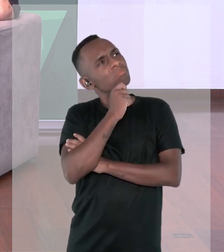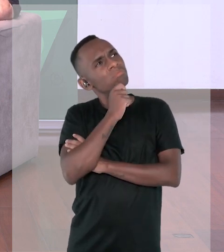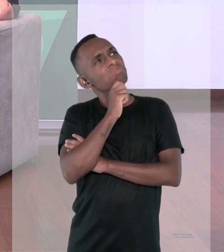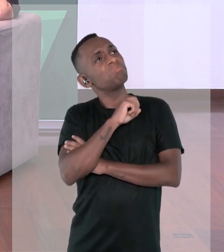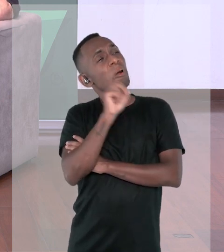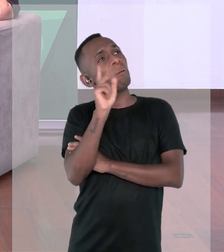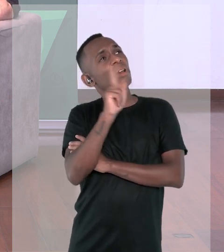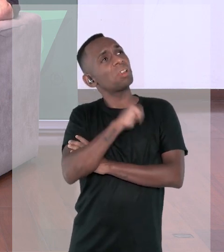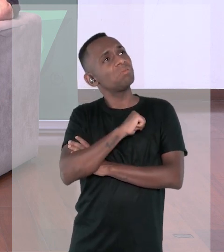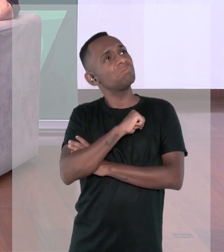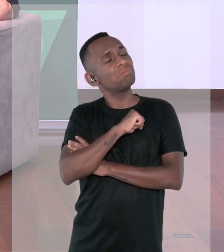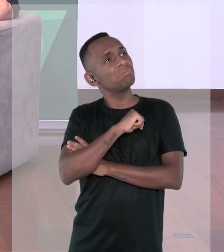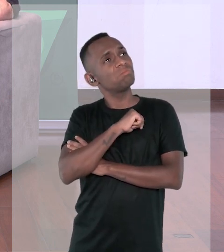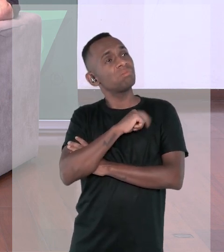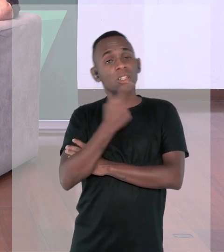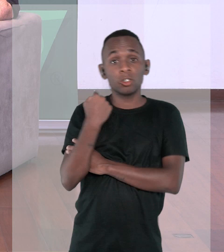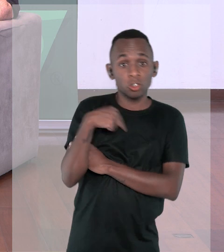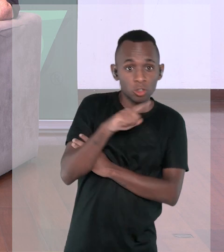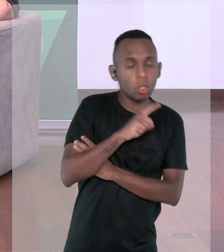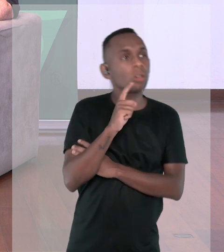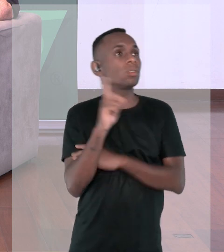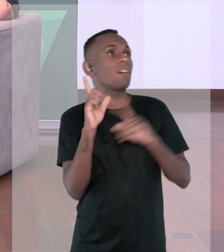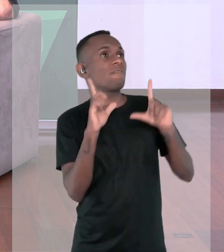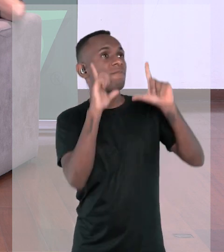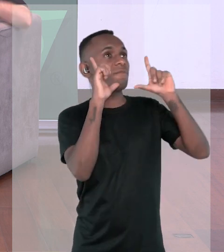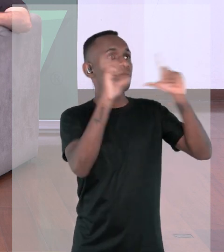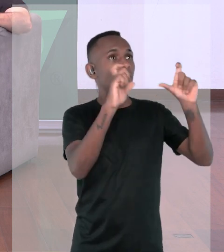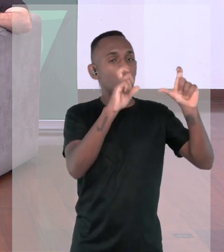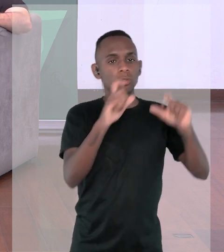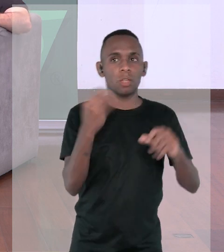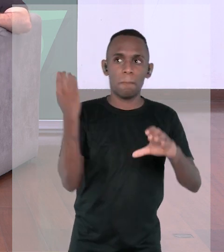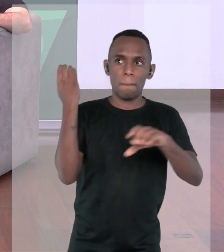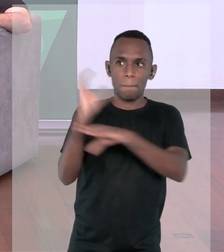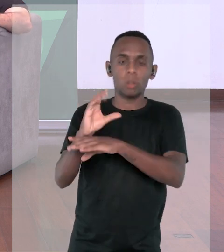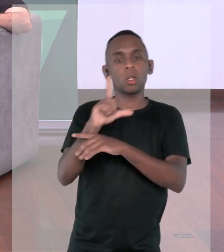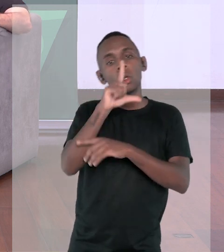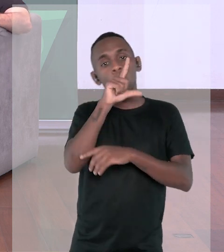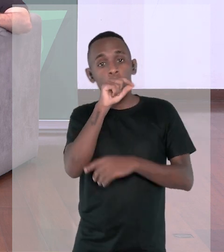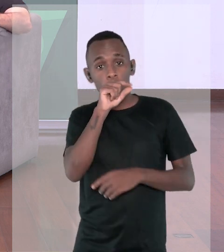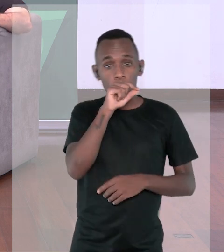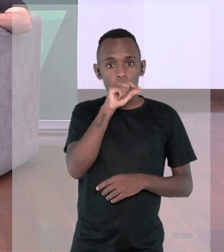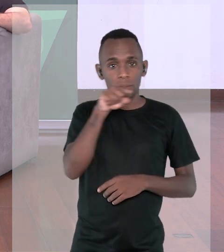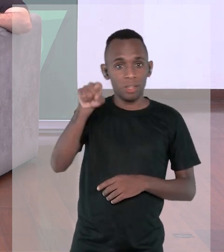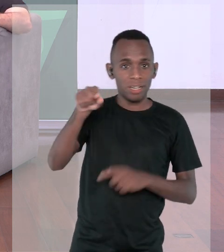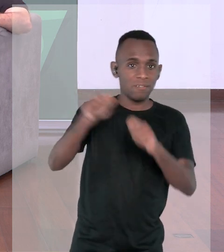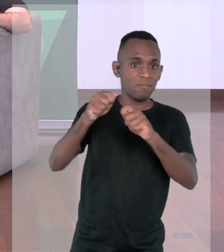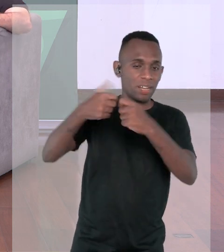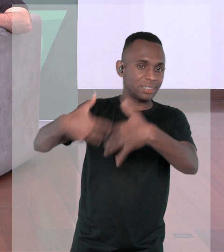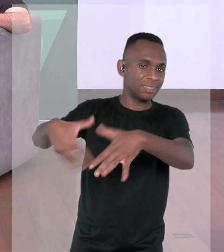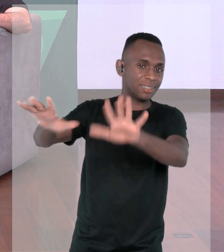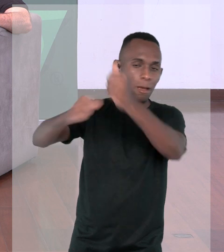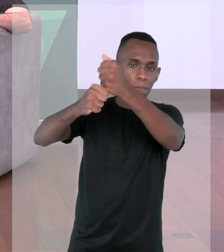tá. A gente tira uma foto e põe no Twitter e deixa o Twitter fazer o resto.